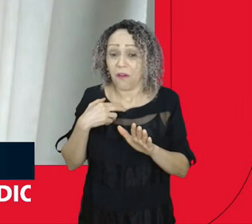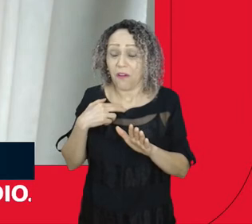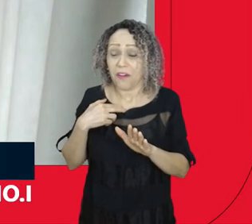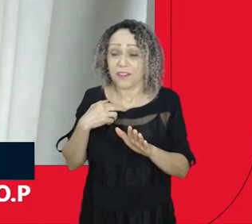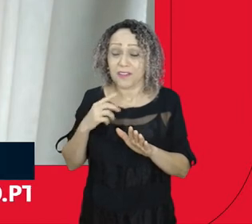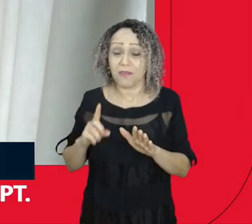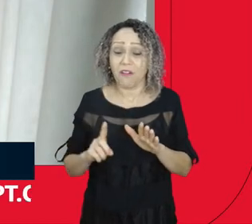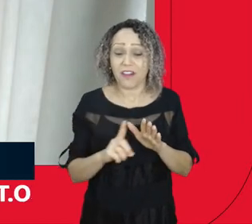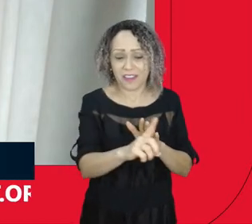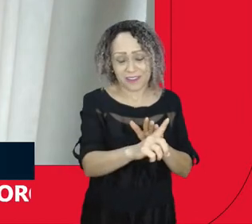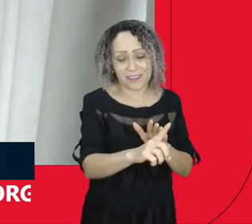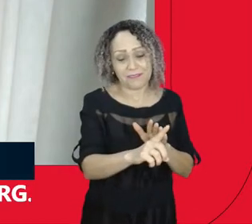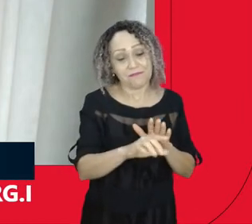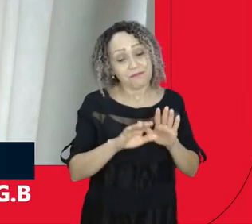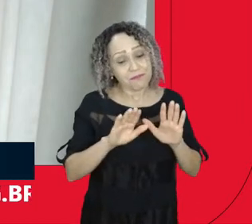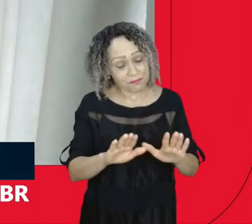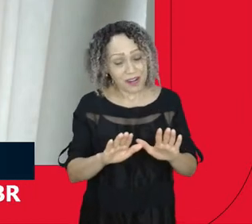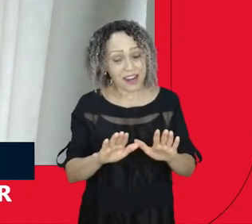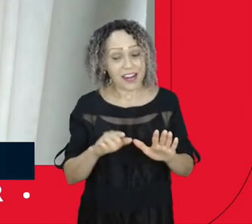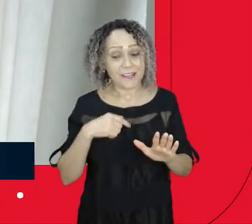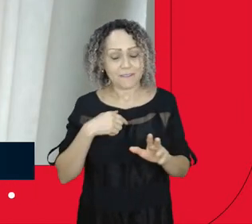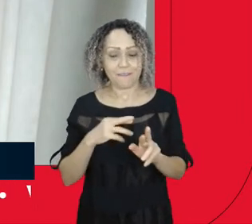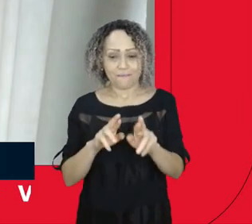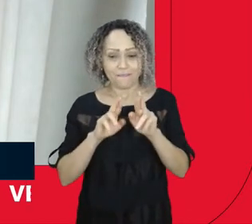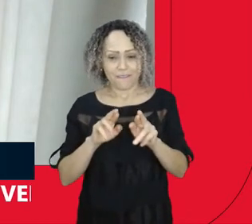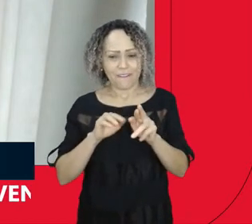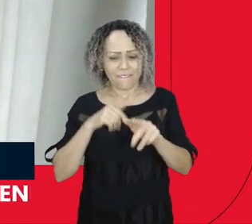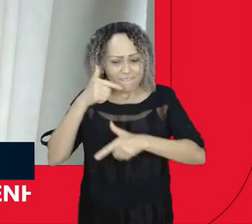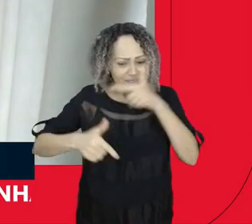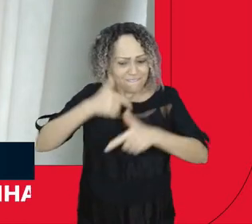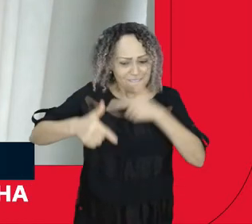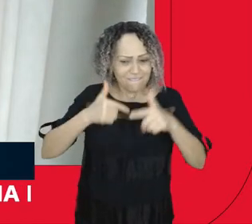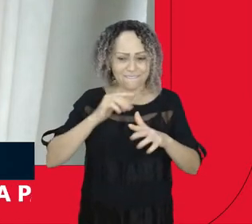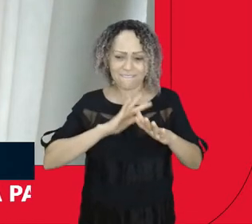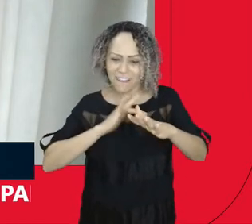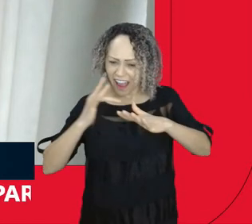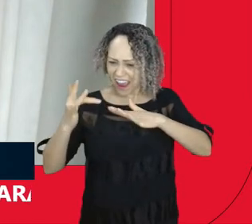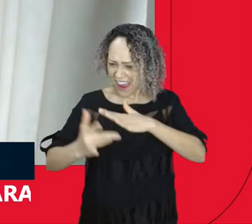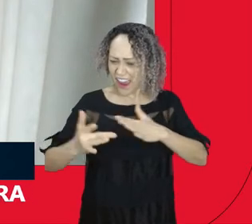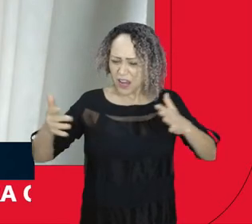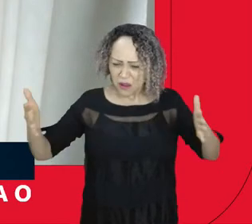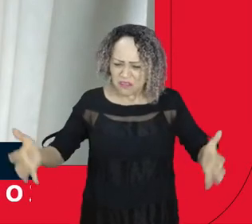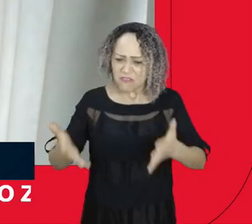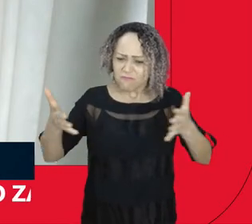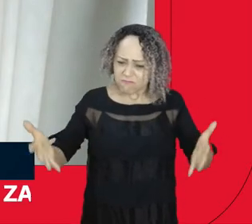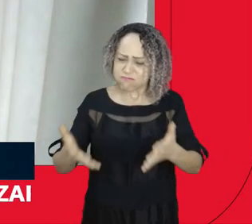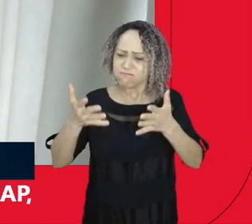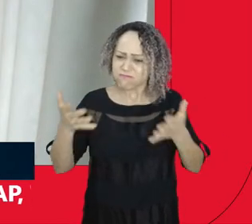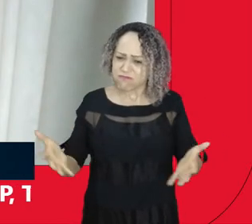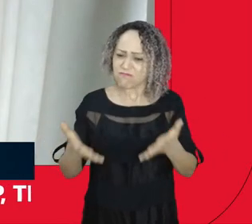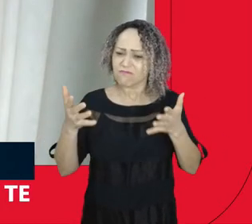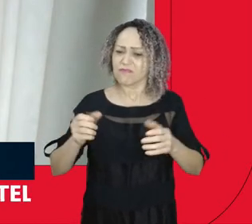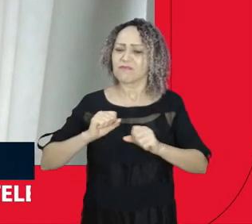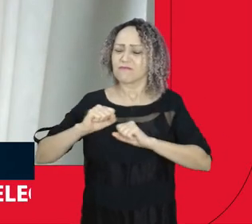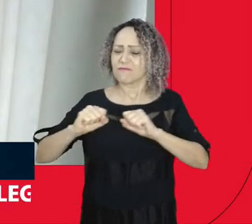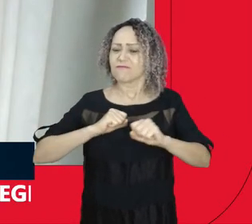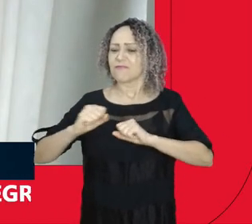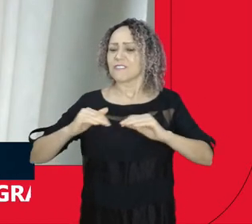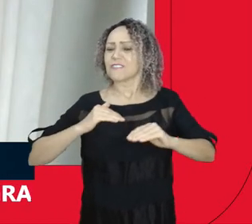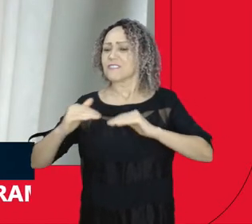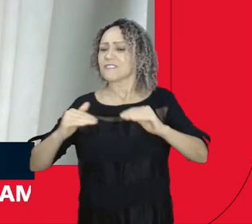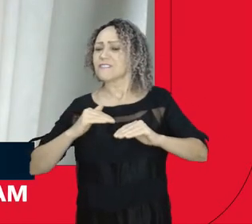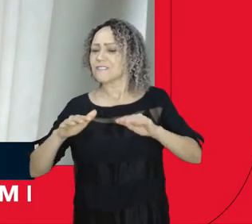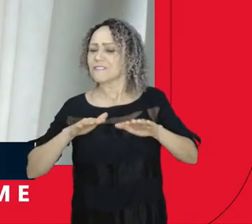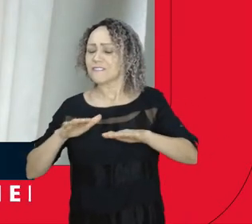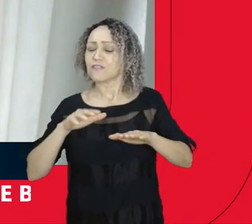nas redes, mobilizando para que a gente tenha a exemplo do que está ocorrendo aqui